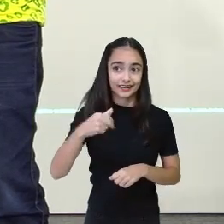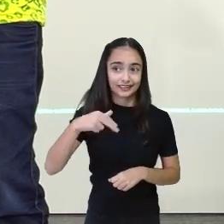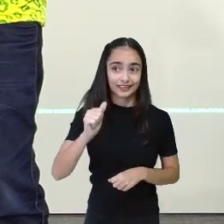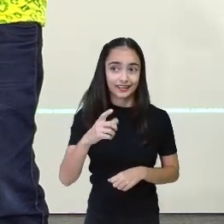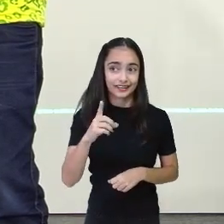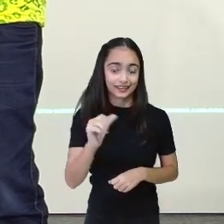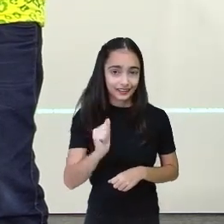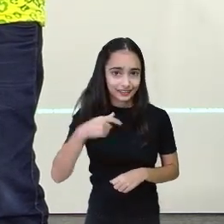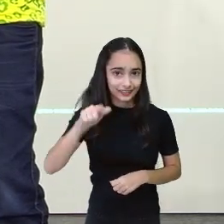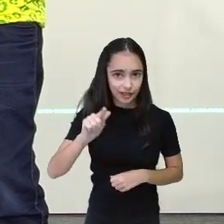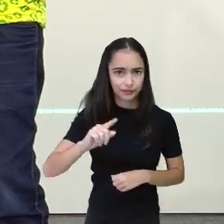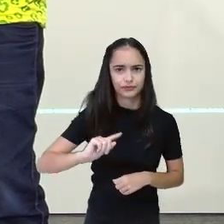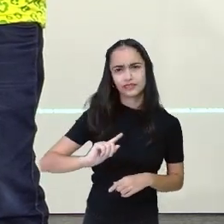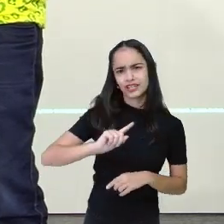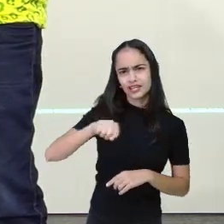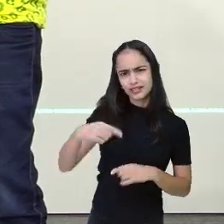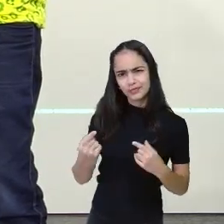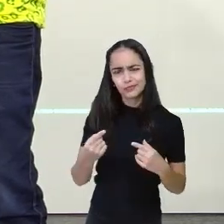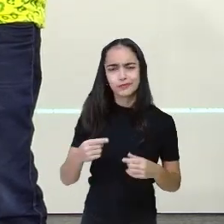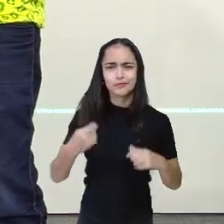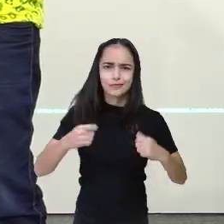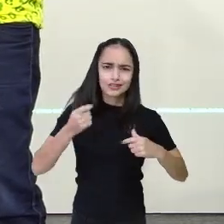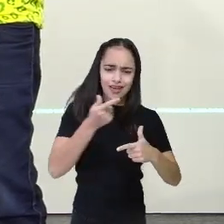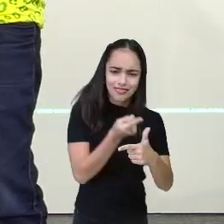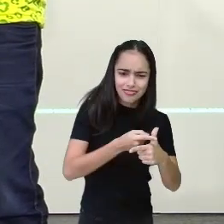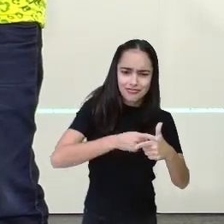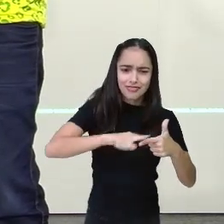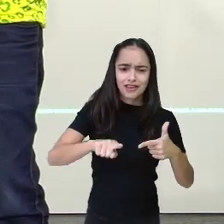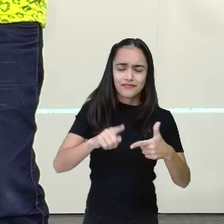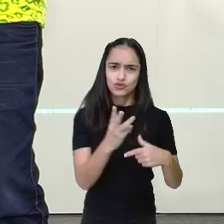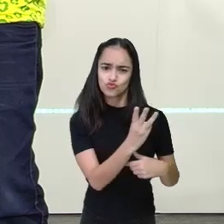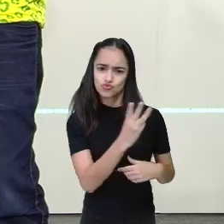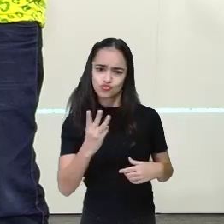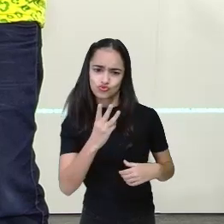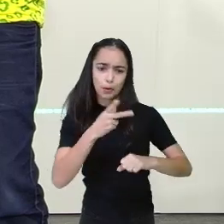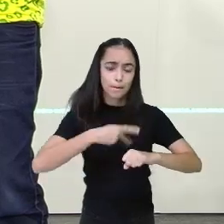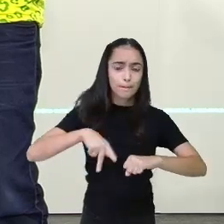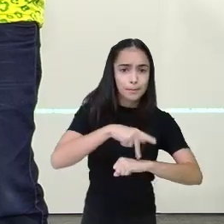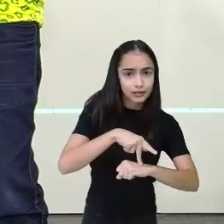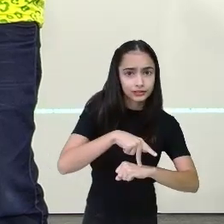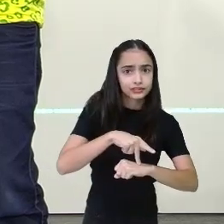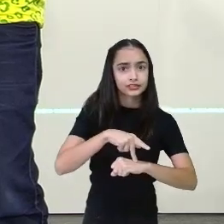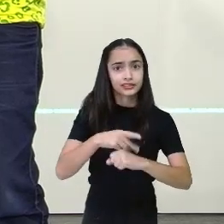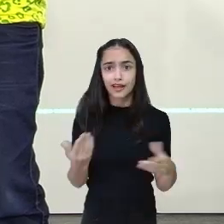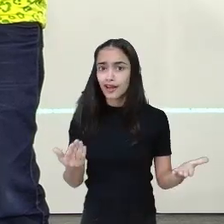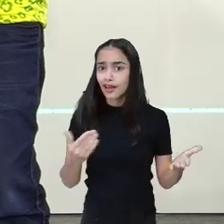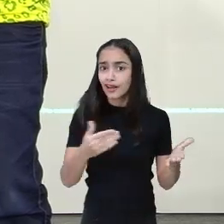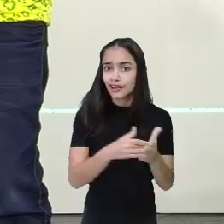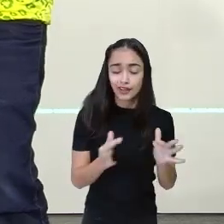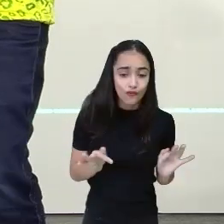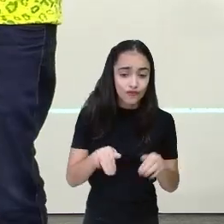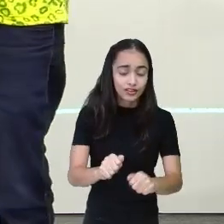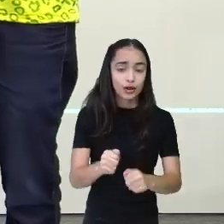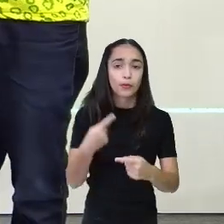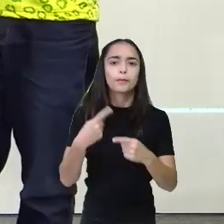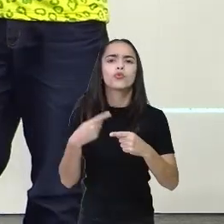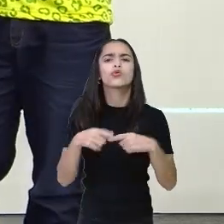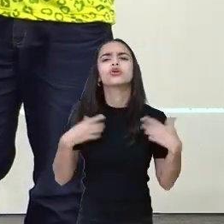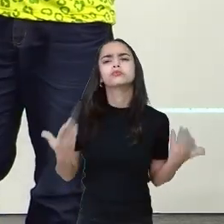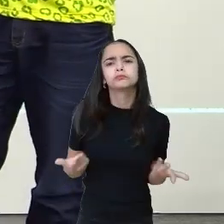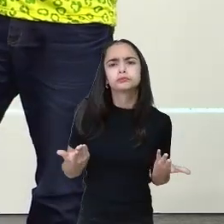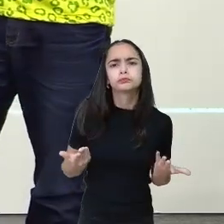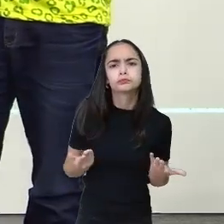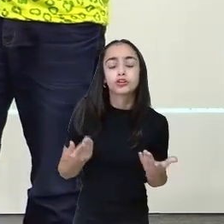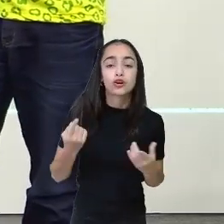para participar. O México dividido com o Canadá. Isso na fase de grupo até as oitavas de final. Por quê? Por quê? Por